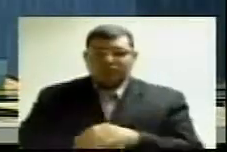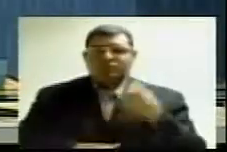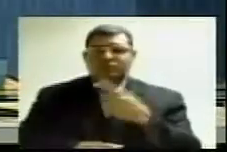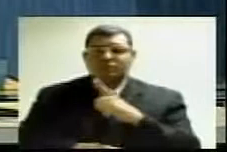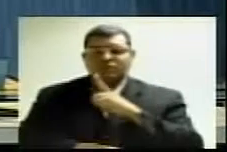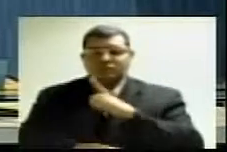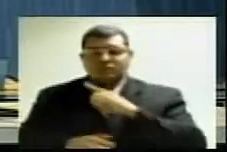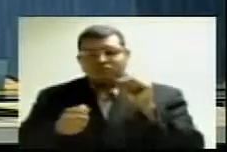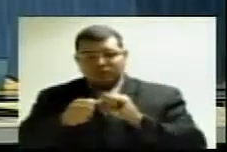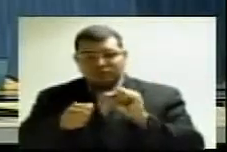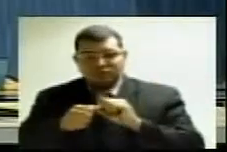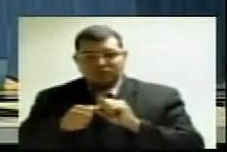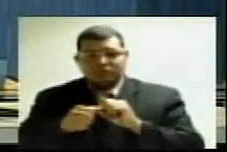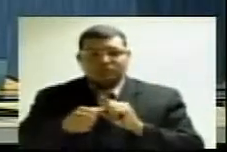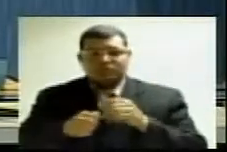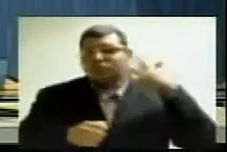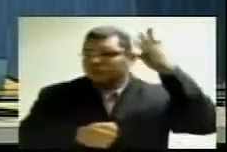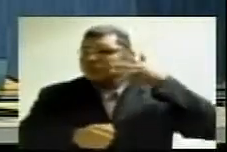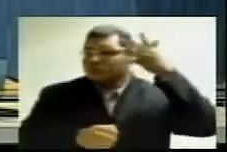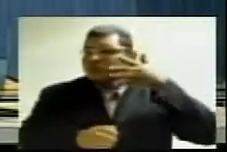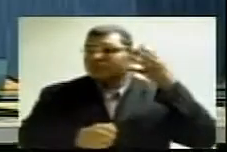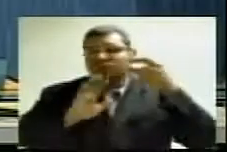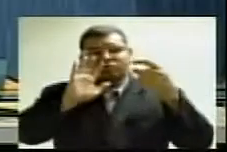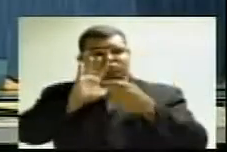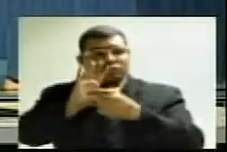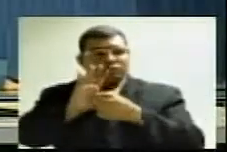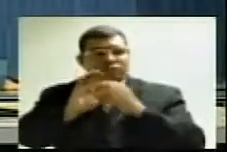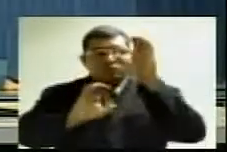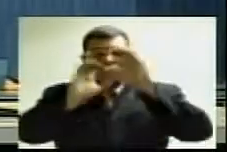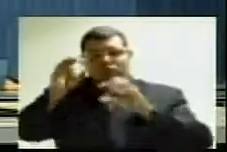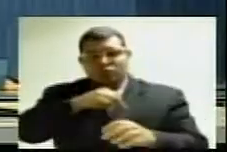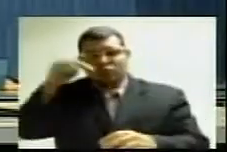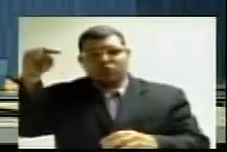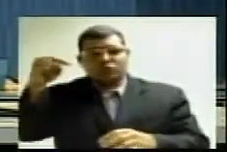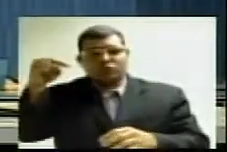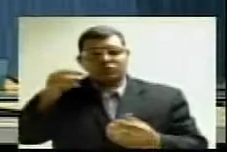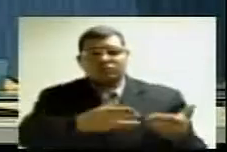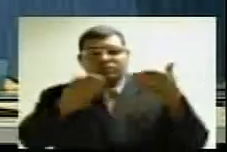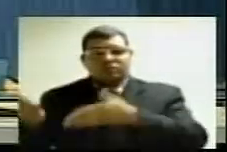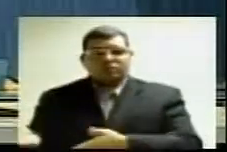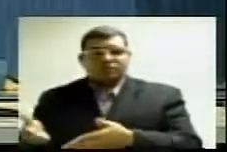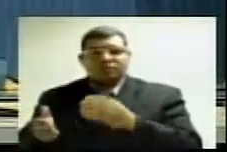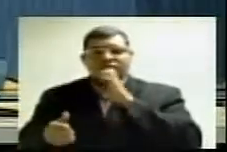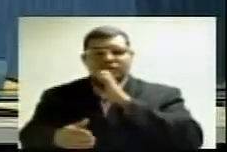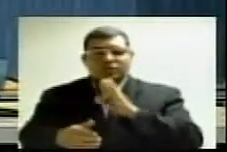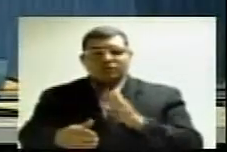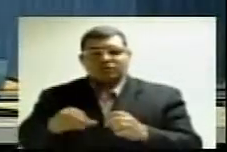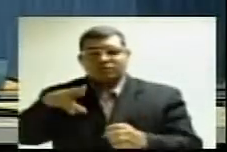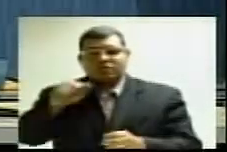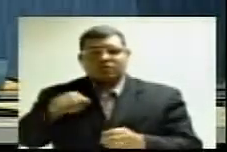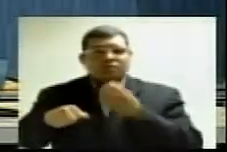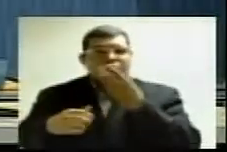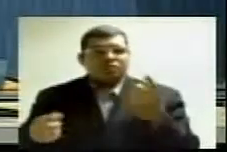nós estaremos realizando o seminário programático da região norte, com a presença do Eduardo Campos e da